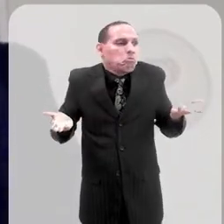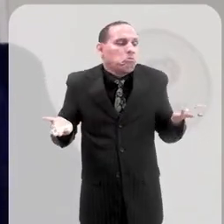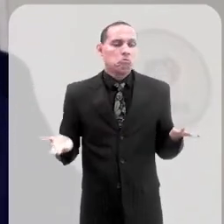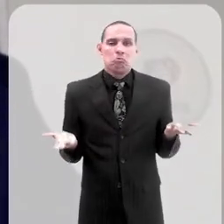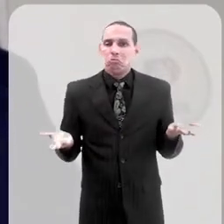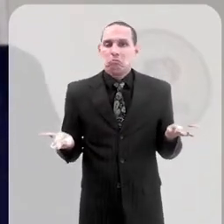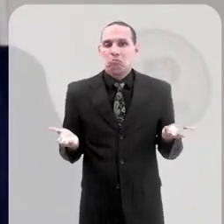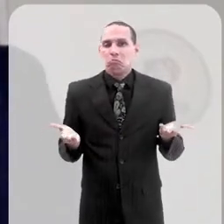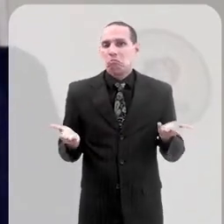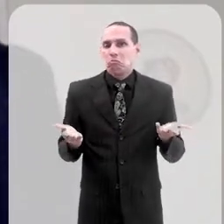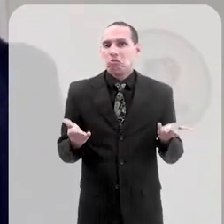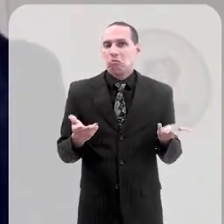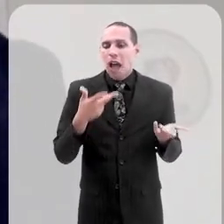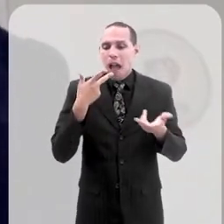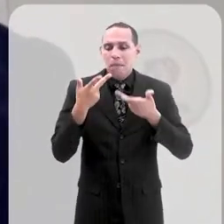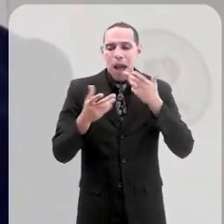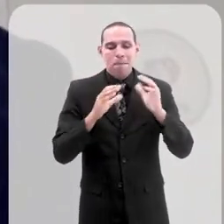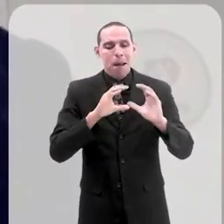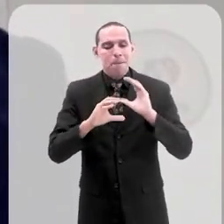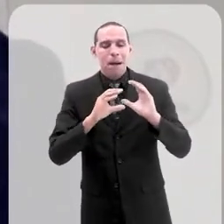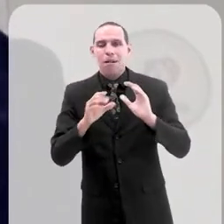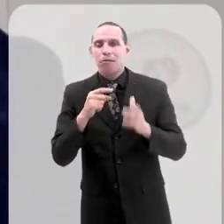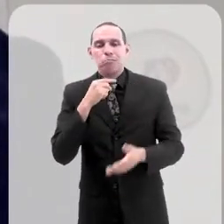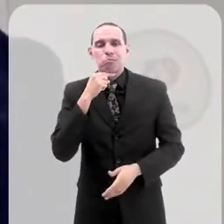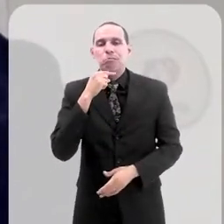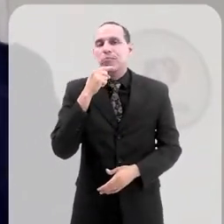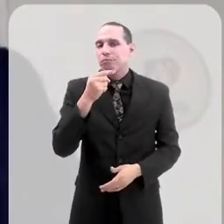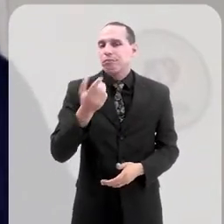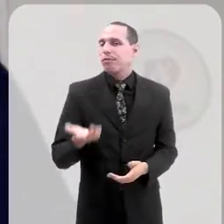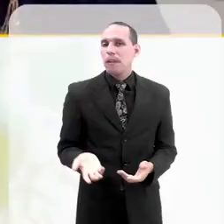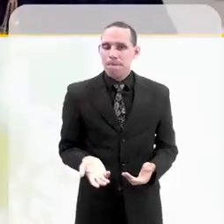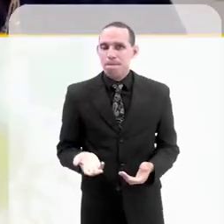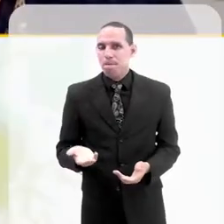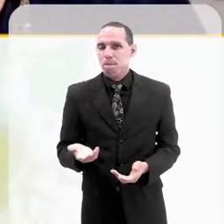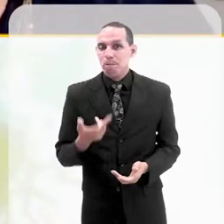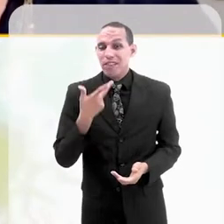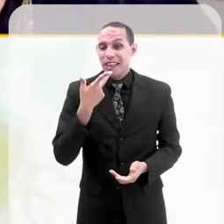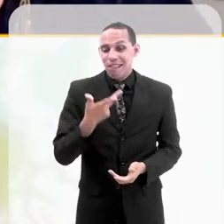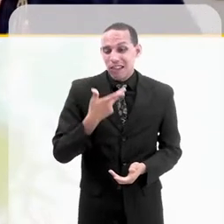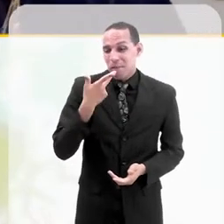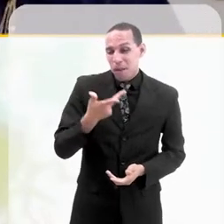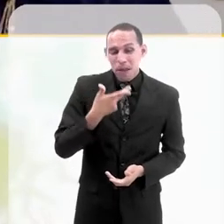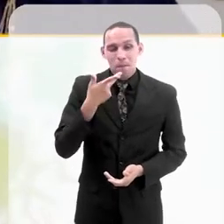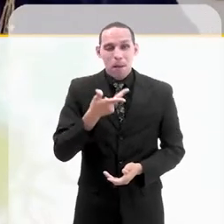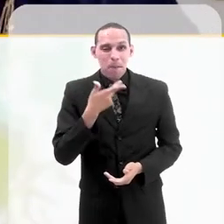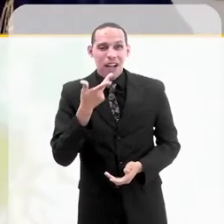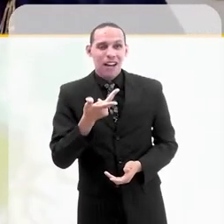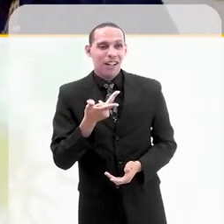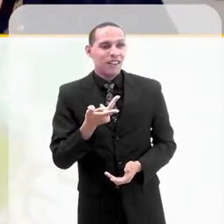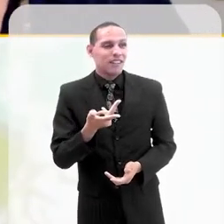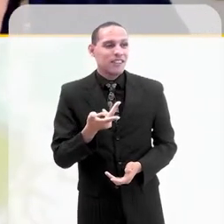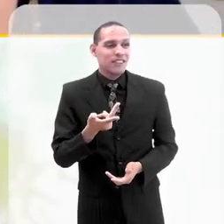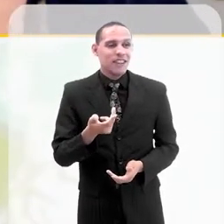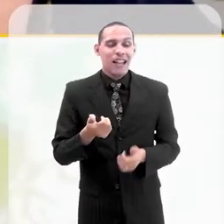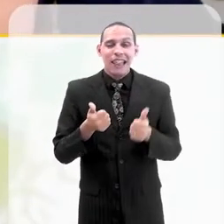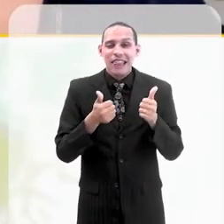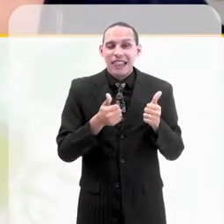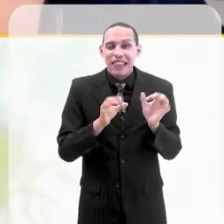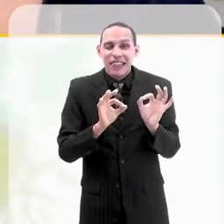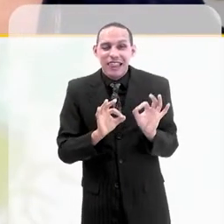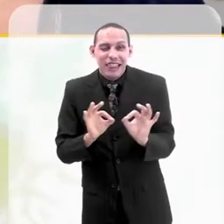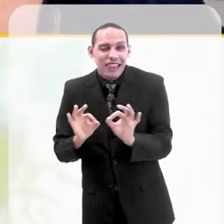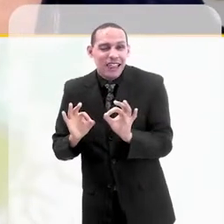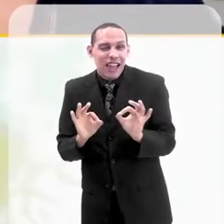quadro que apresenta, não consegue se comunicar por meio da fala. A fala não é inteligível, ou a fala não